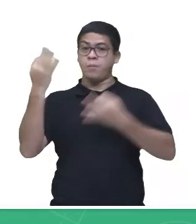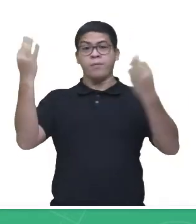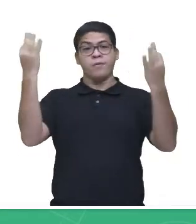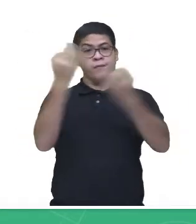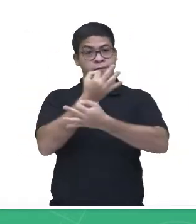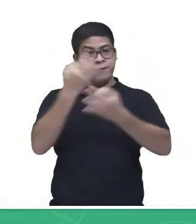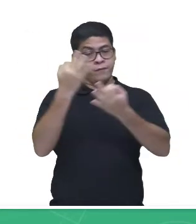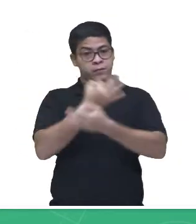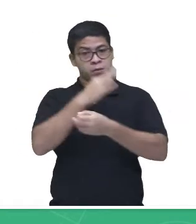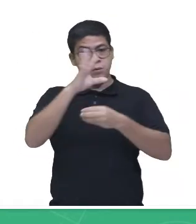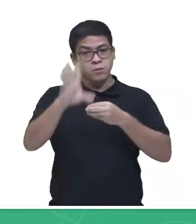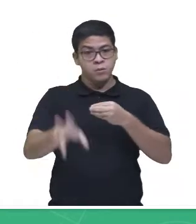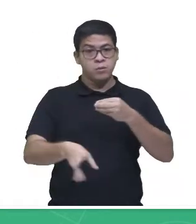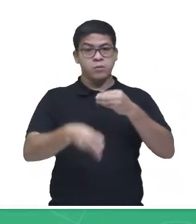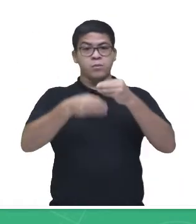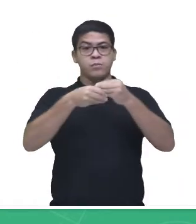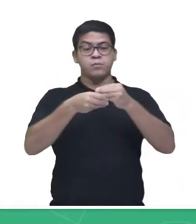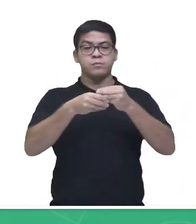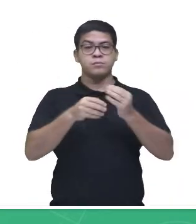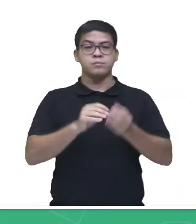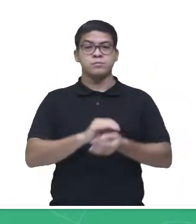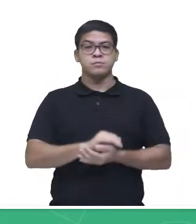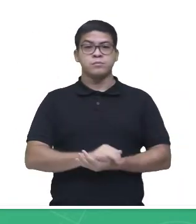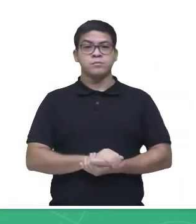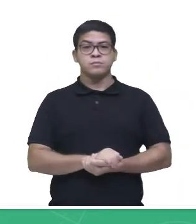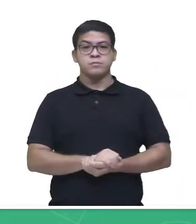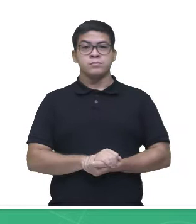Vamos lá, então? Voltemos aqui.